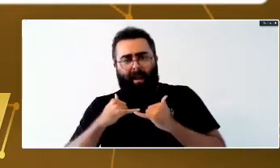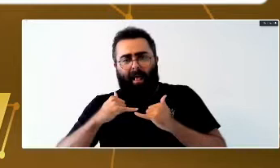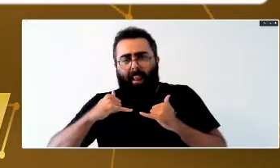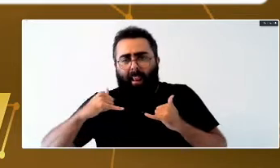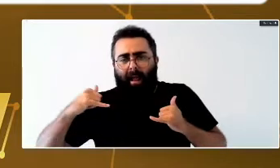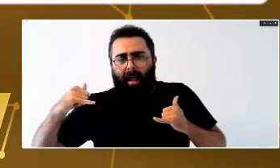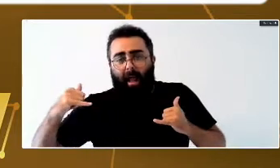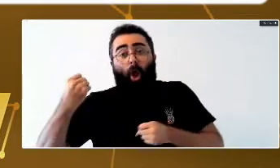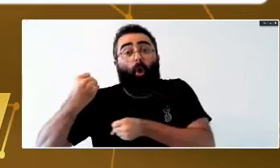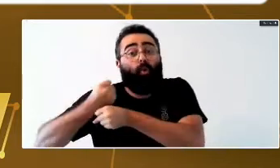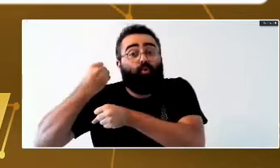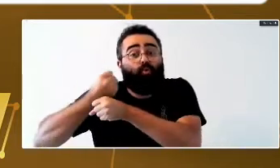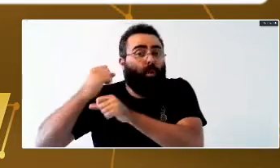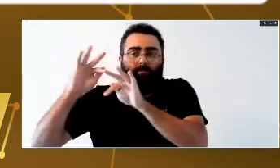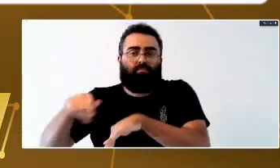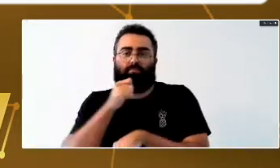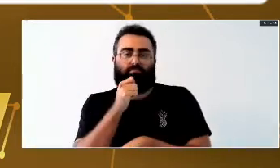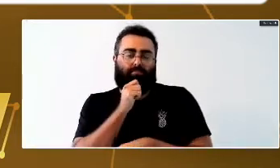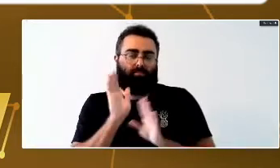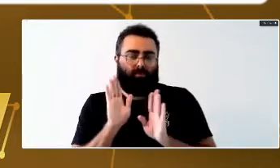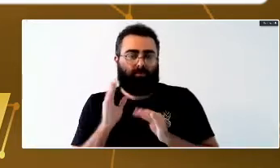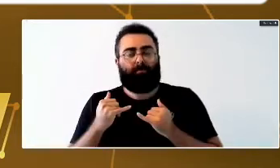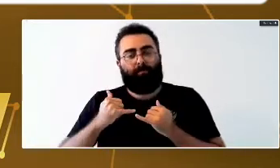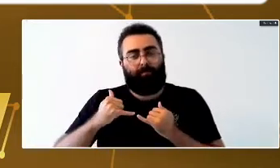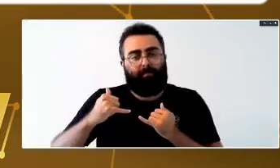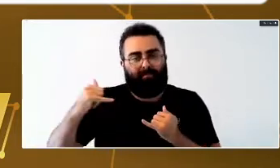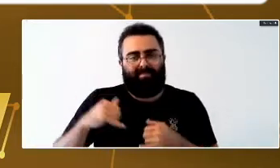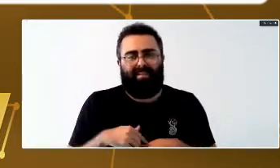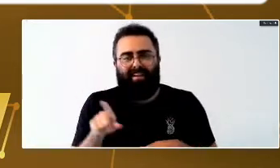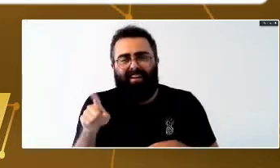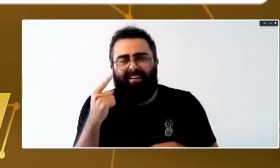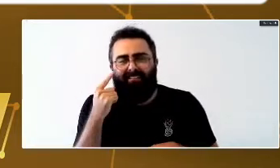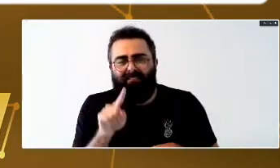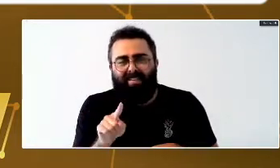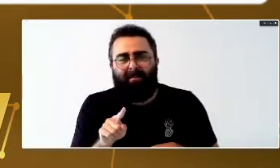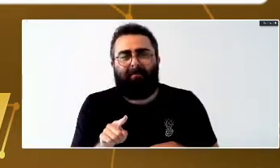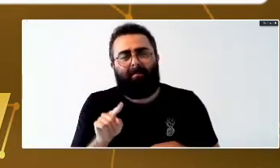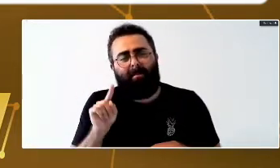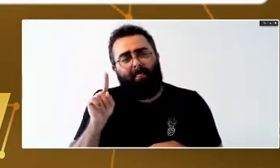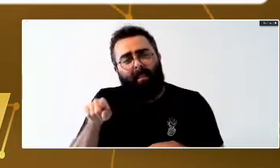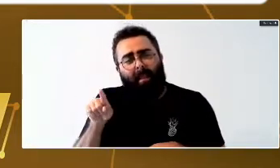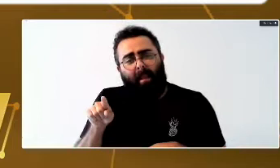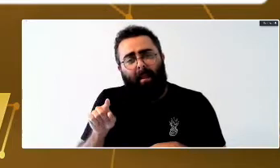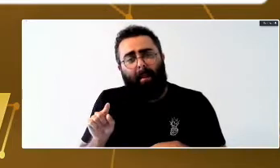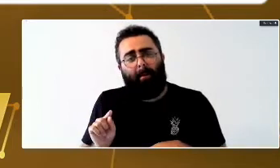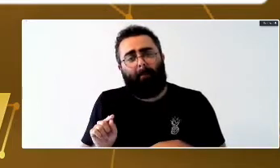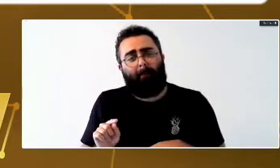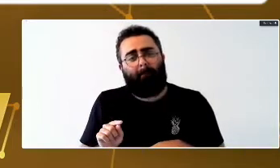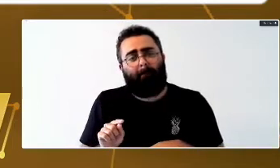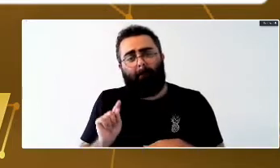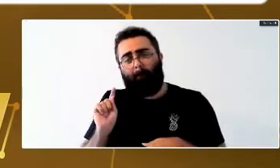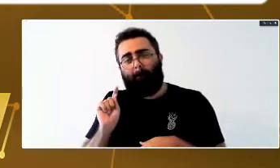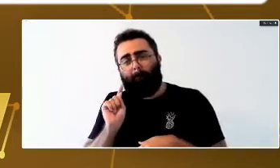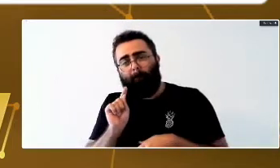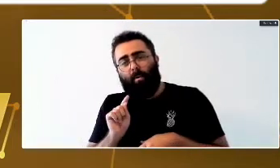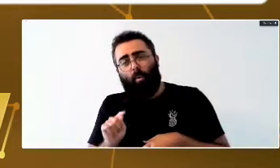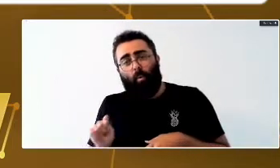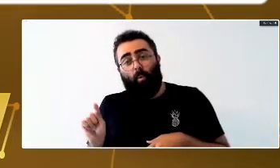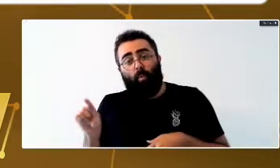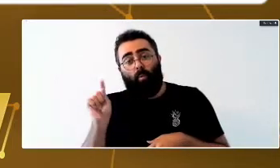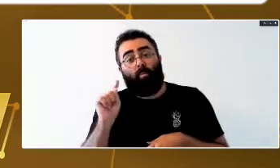construção. A gente vê aqui que esses pontos que estão sendo destacados, provavelmente foi inserida